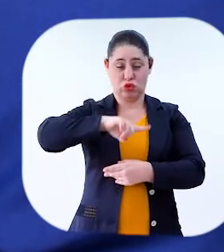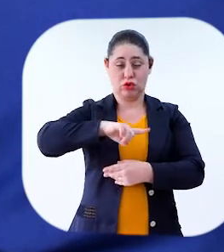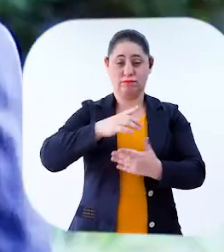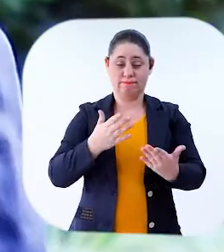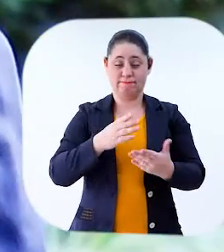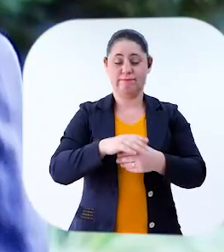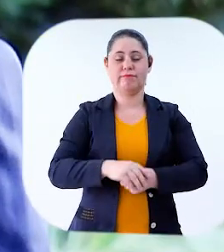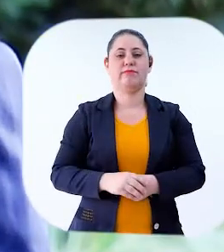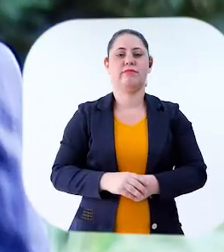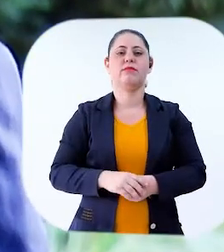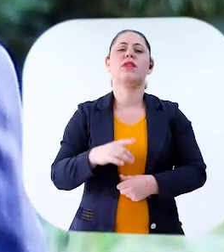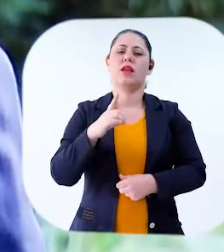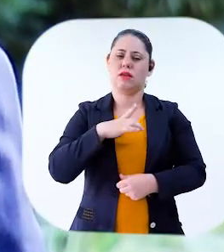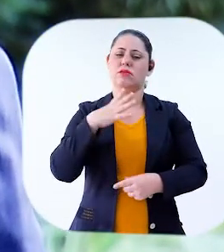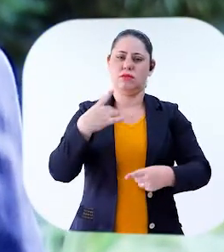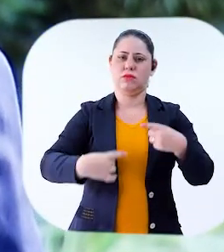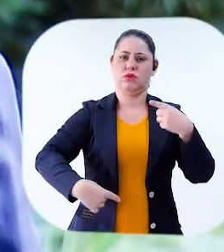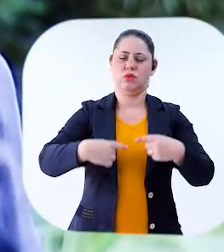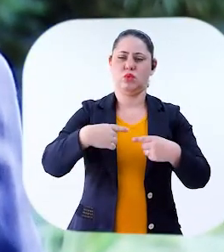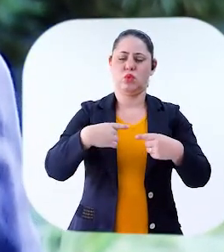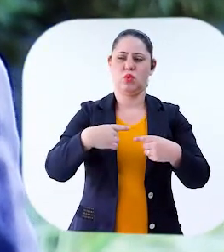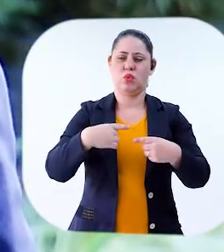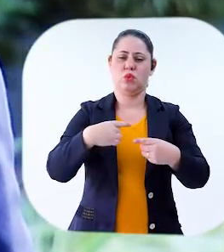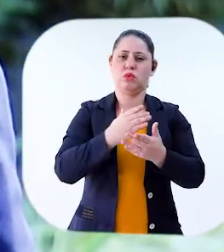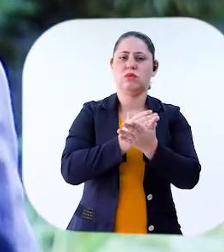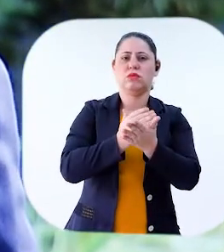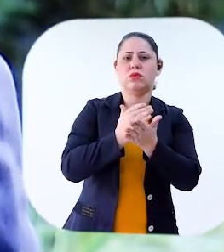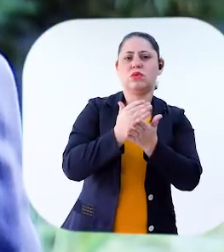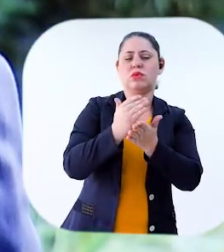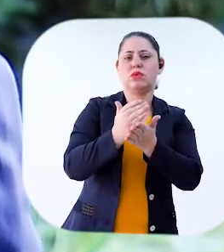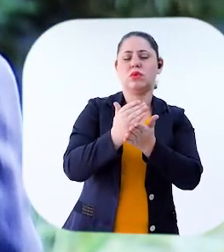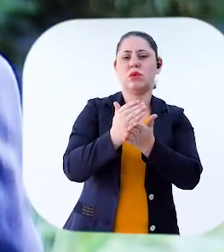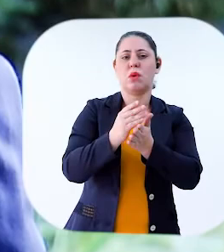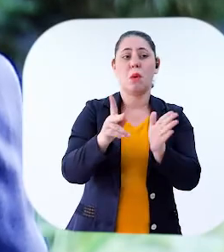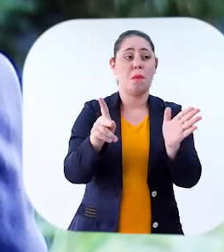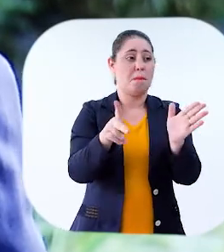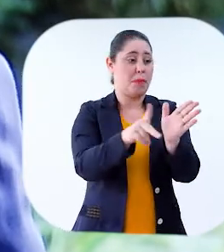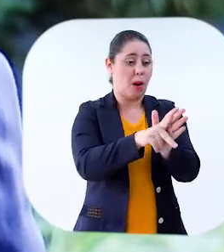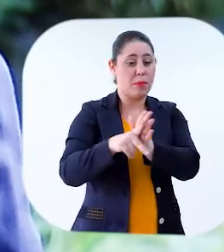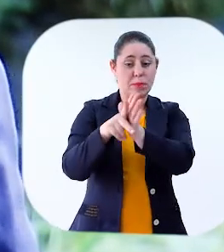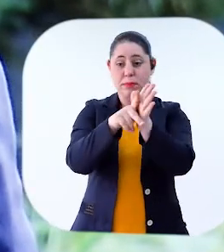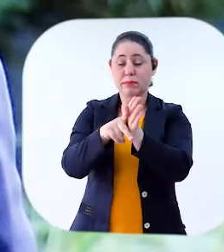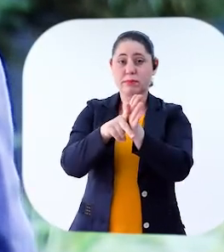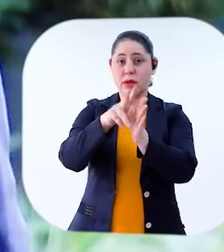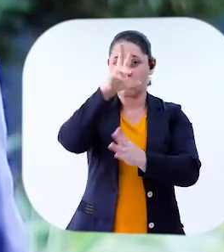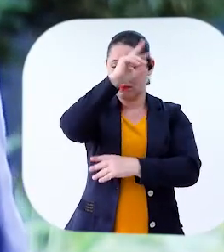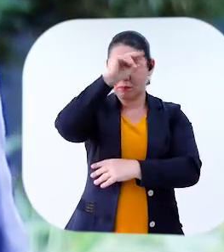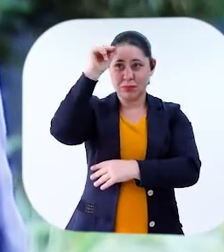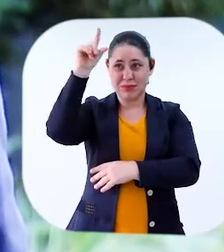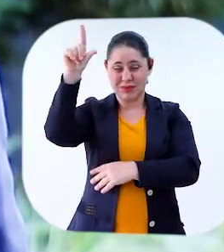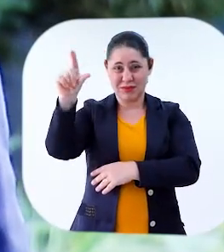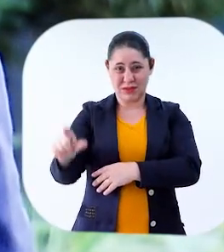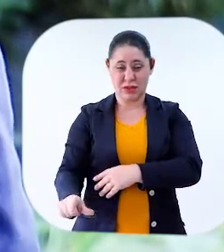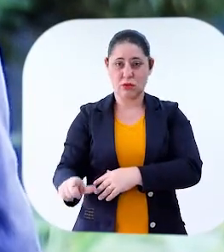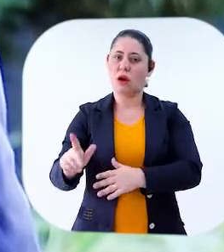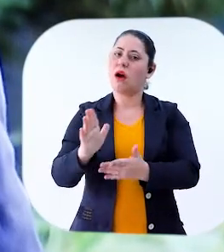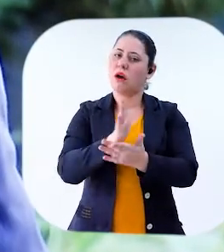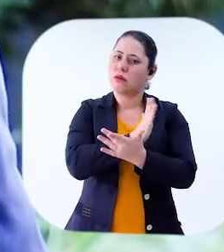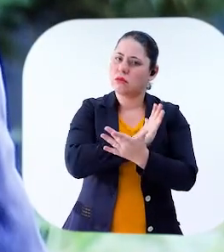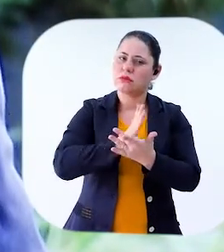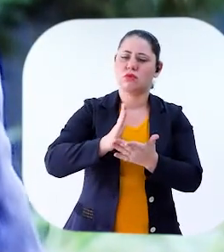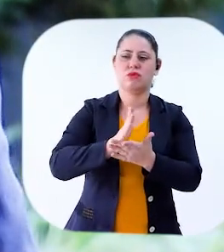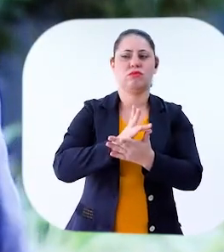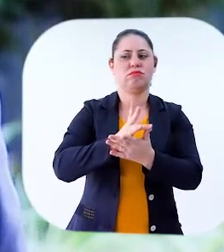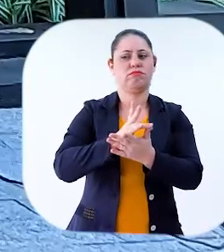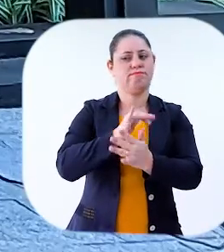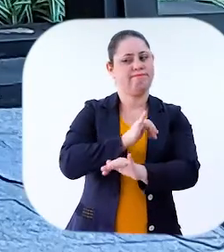datas? Houve essa discussão, ela iniciou com os próprios prefeitos, que os prefeitos,